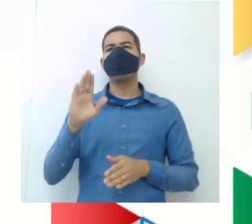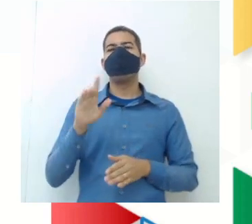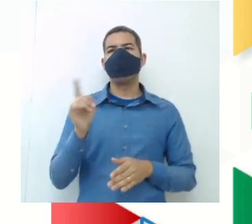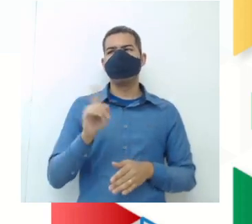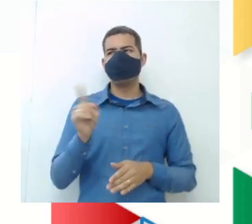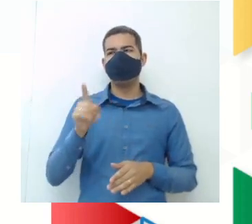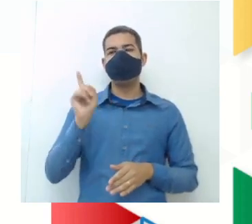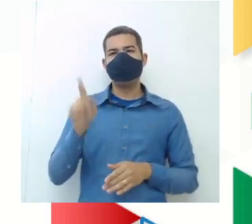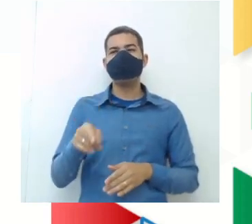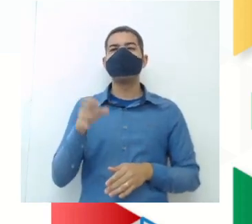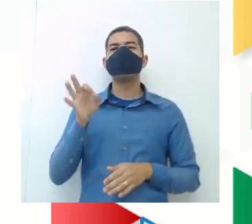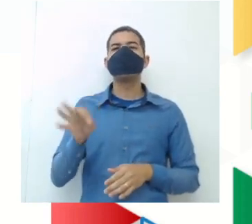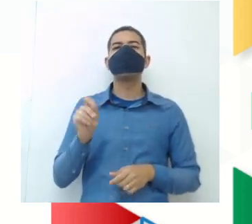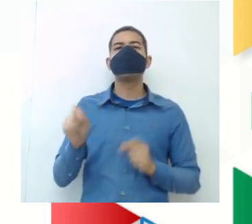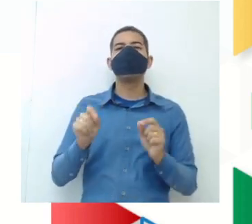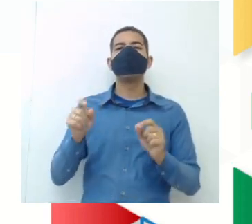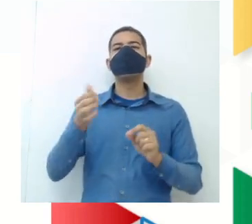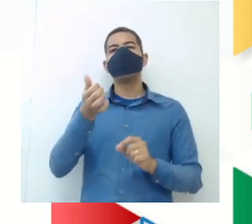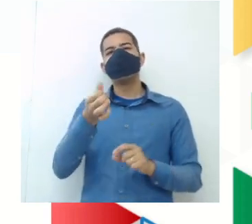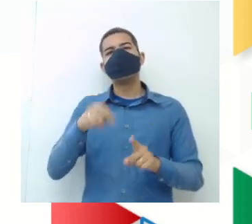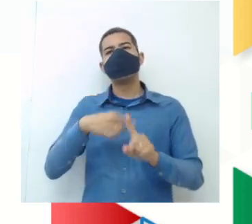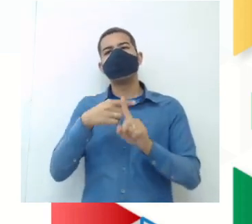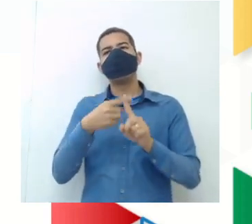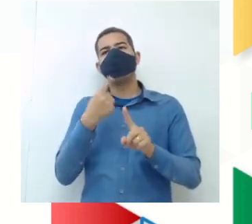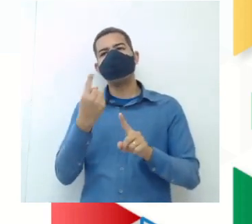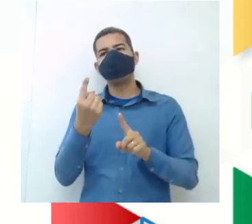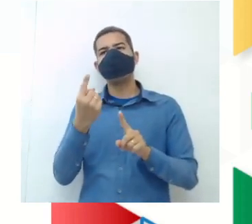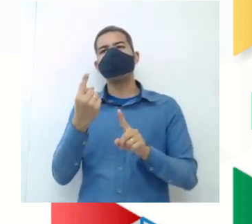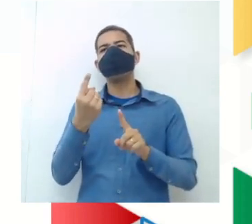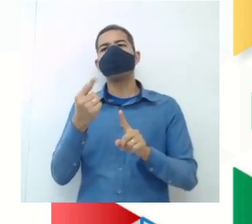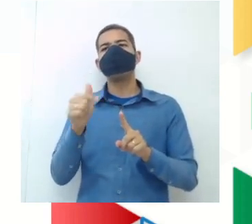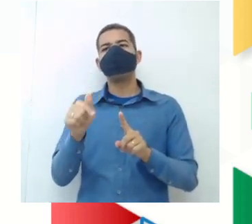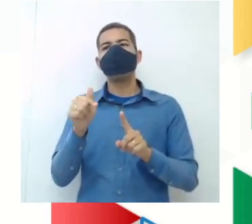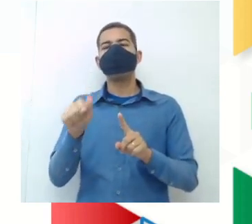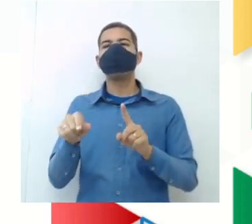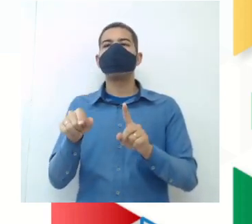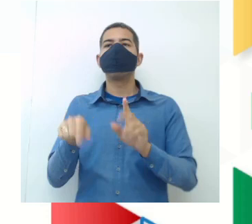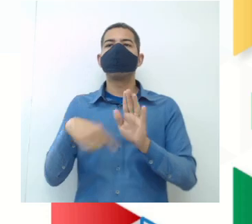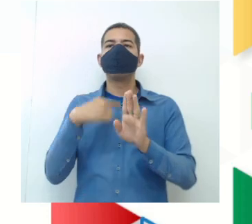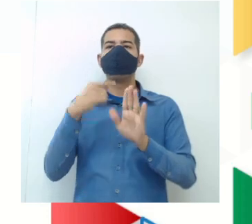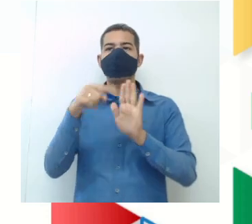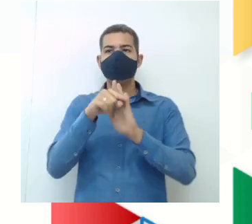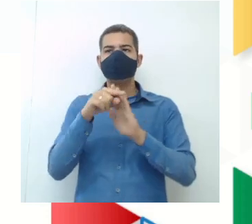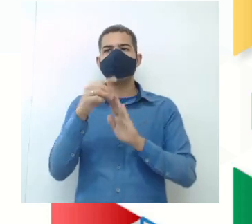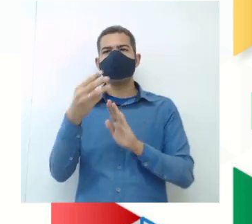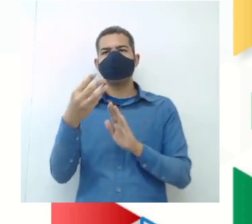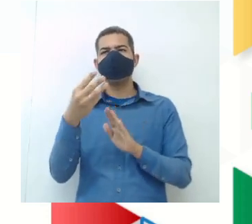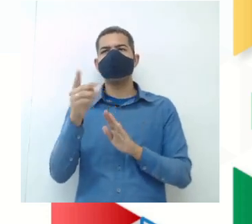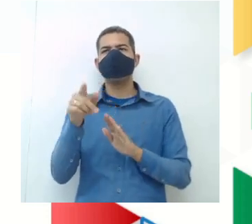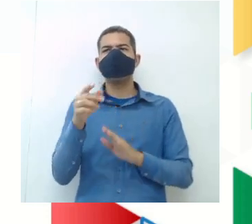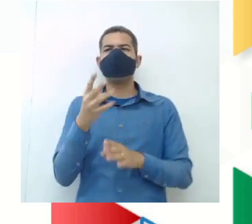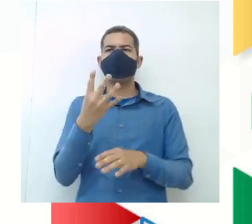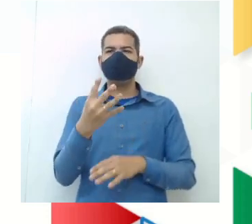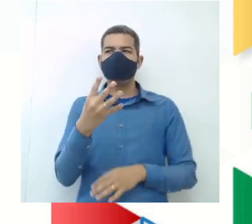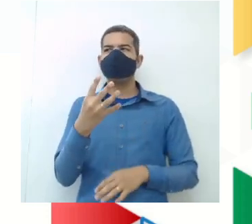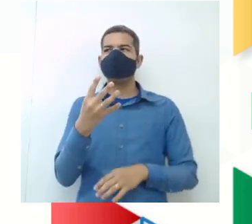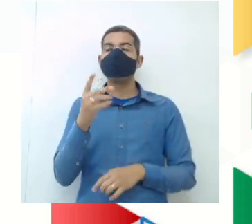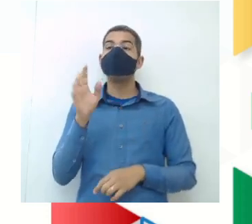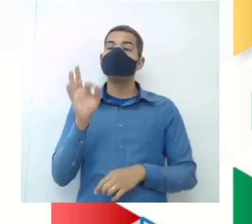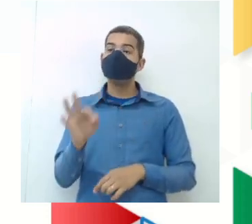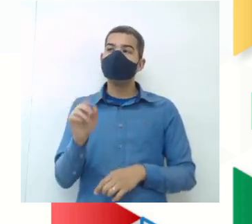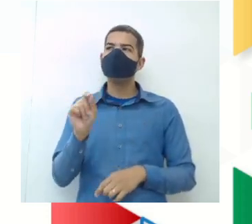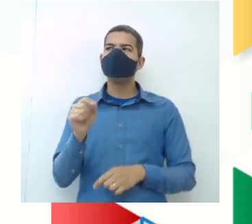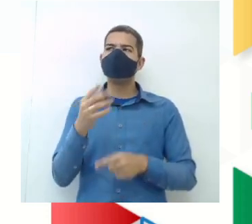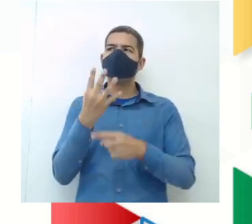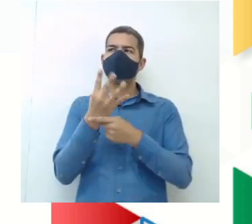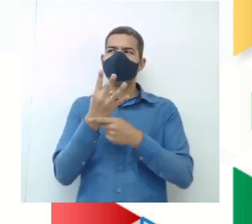O correto é 6 mais 1, 7, menos 3, 4, tá bom? Então, o correto é esse,